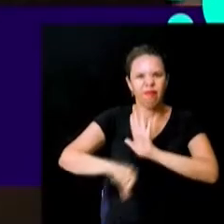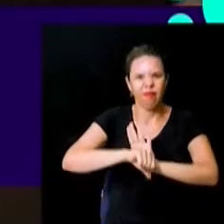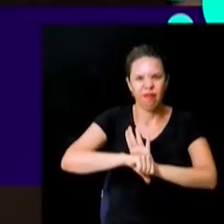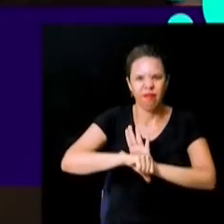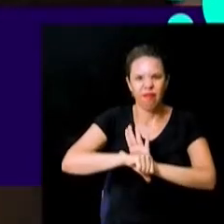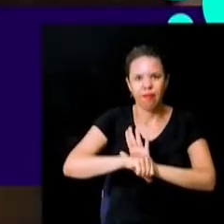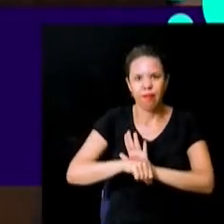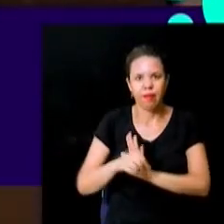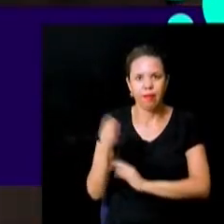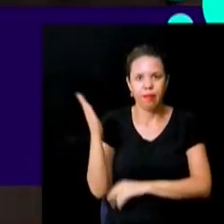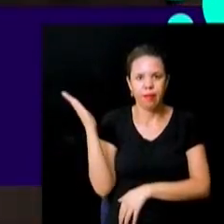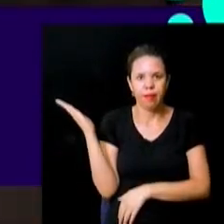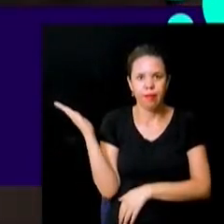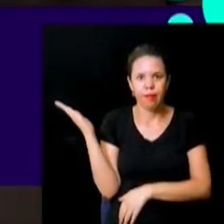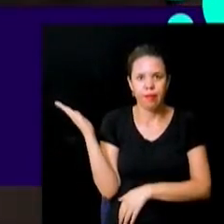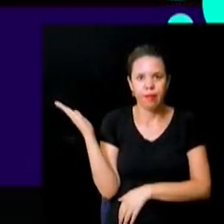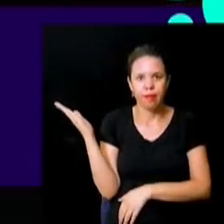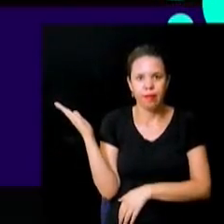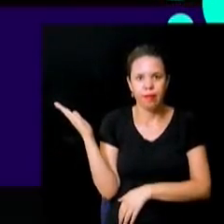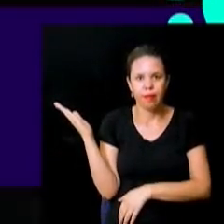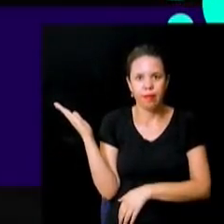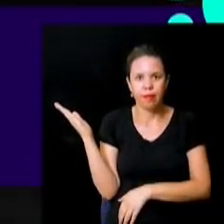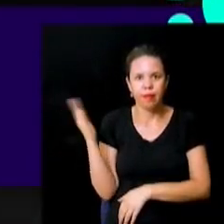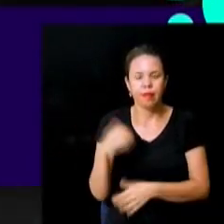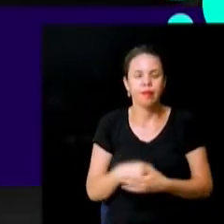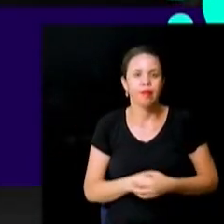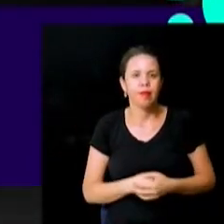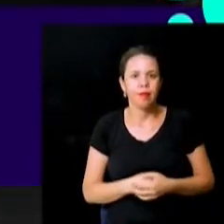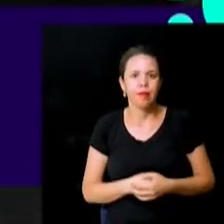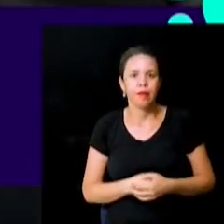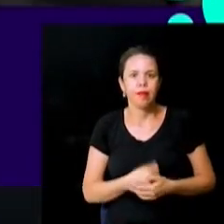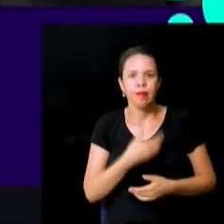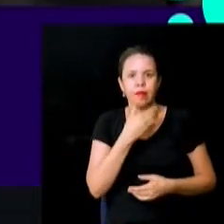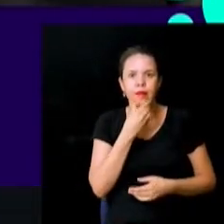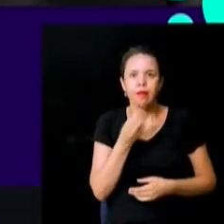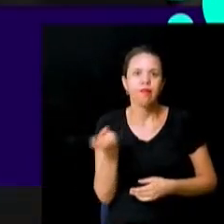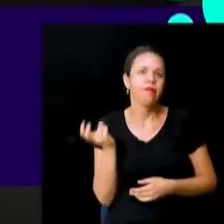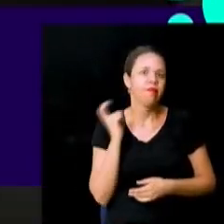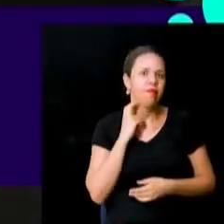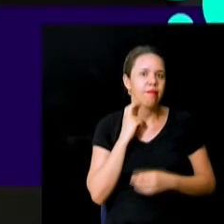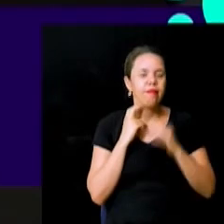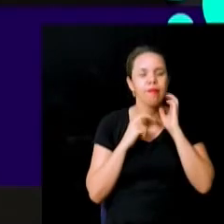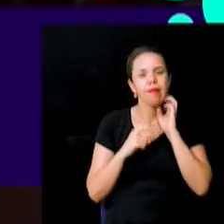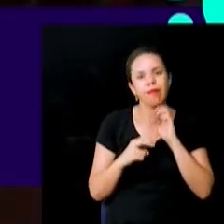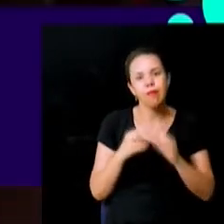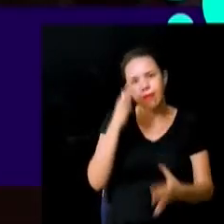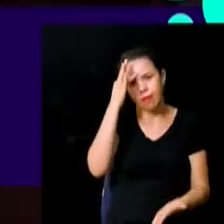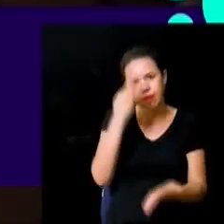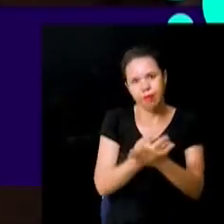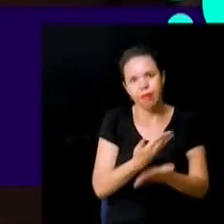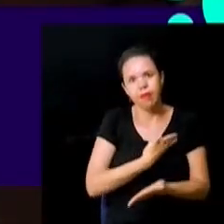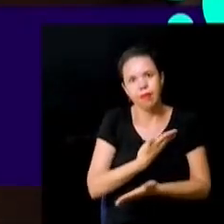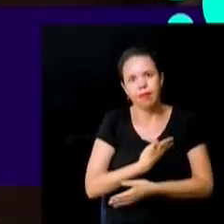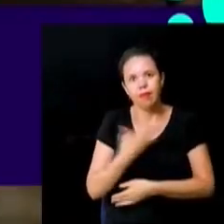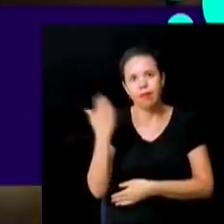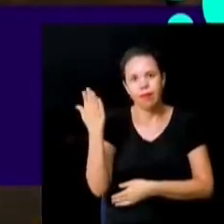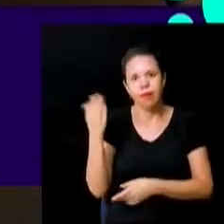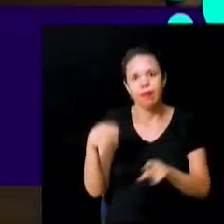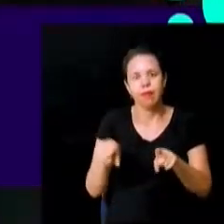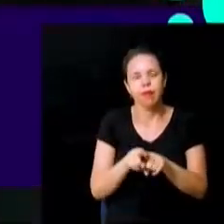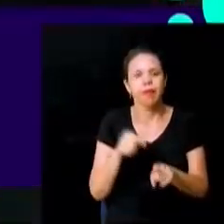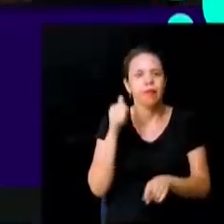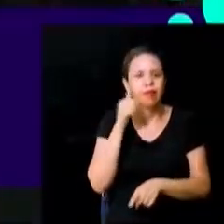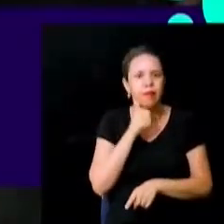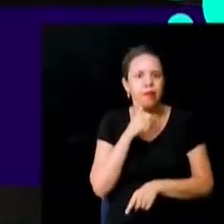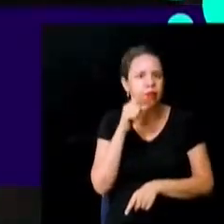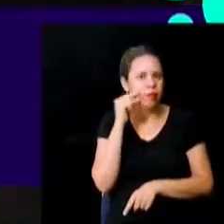criminosos, como Carmine Falcone, Pinguim e Charada. O Homem-Morcego vai contar com a ajuda do fiel escudeiro Alfred e também da